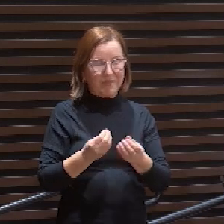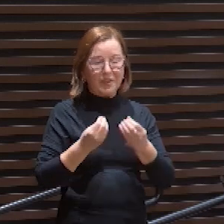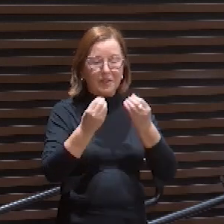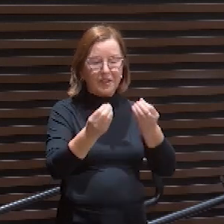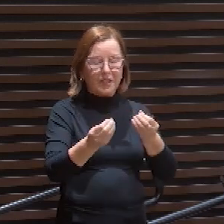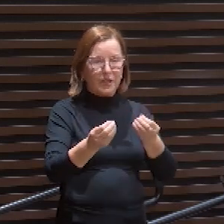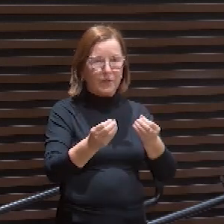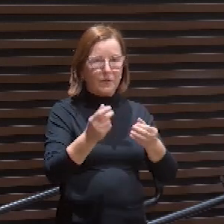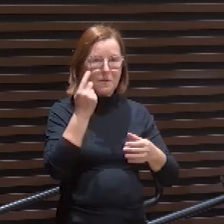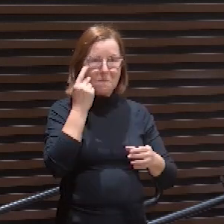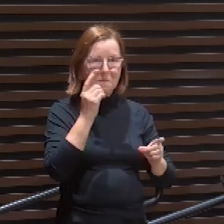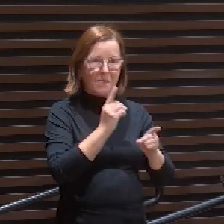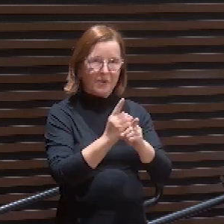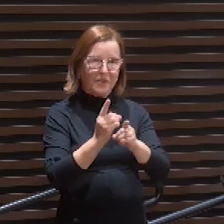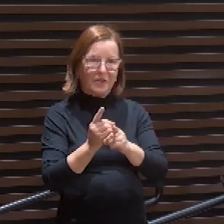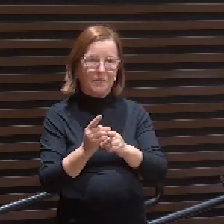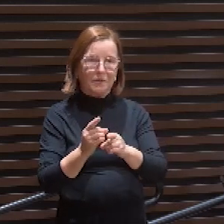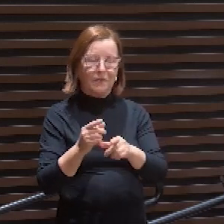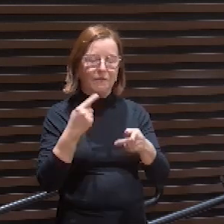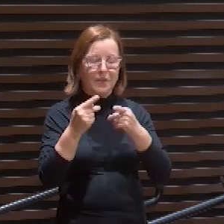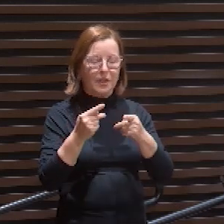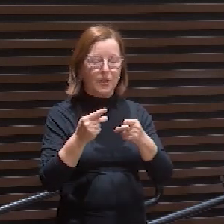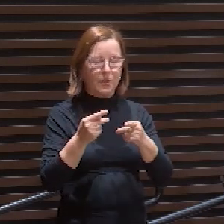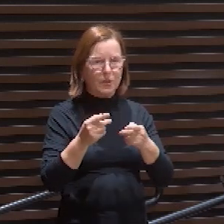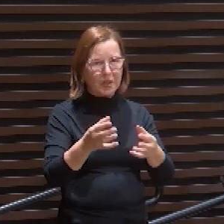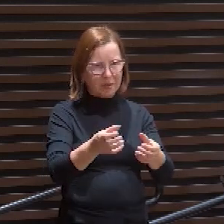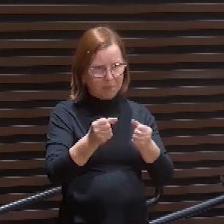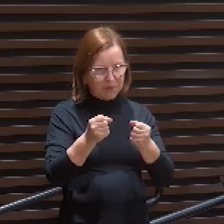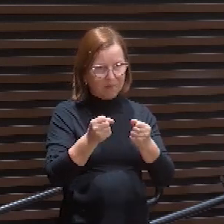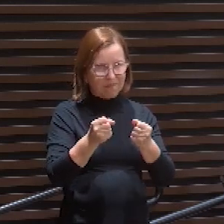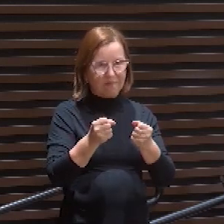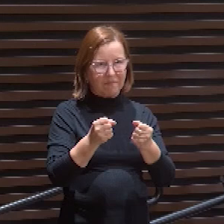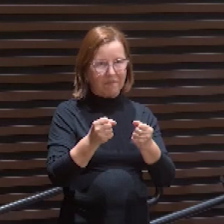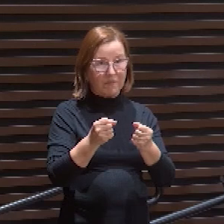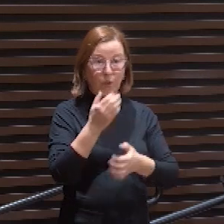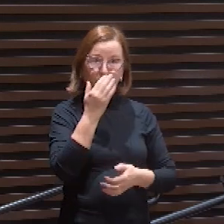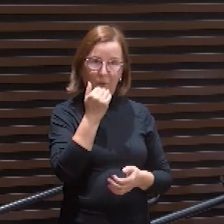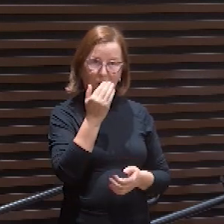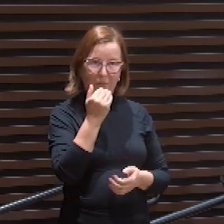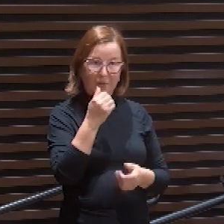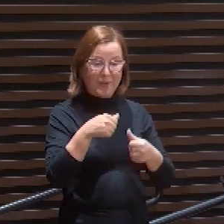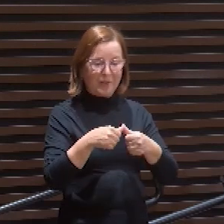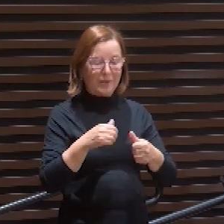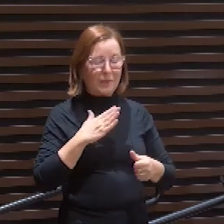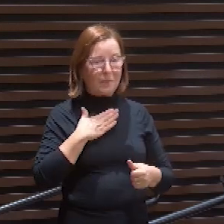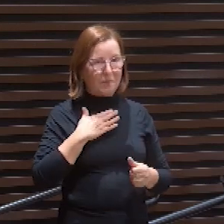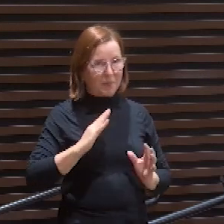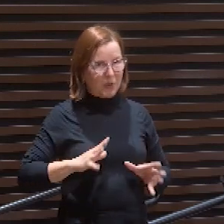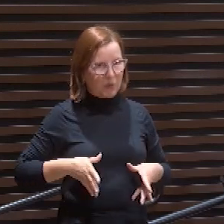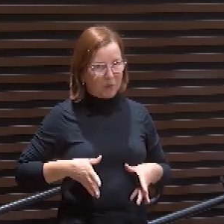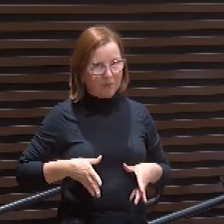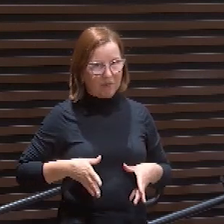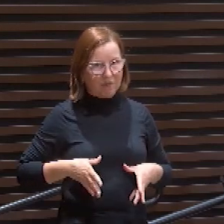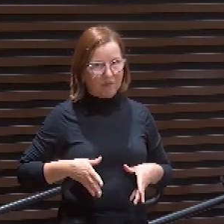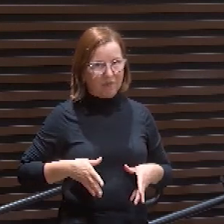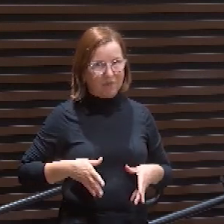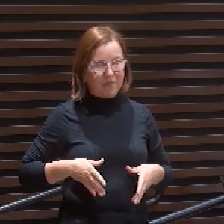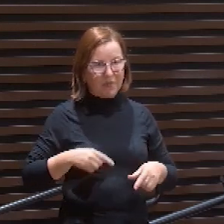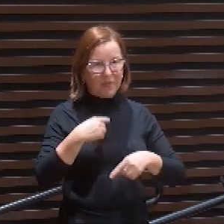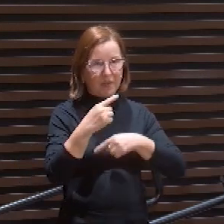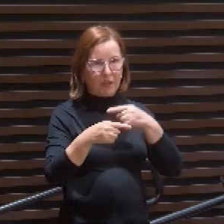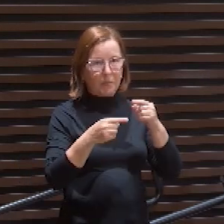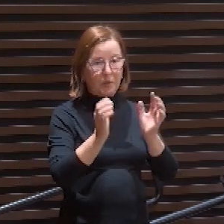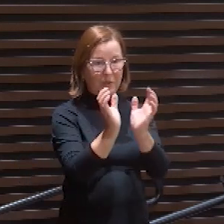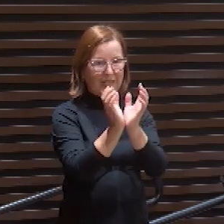aos discípulos, dizendo, tomai, comei, isto é o meu corpo. A seguir tomou